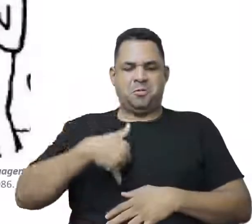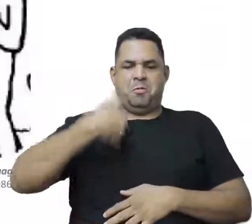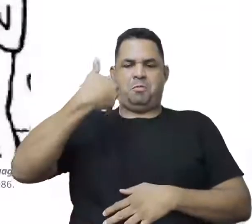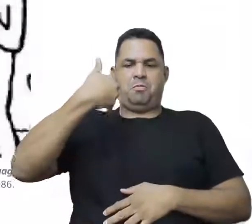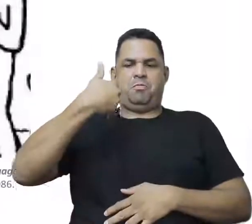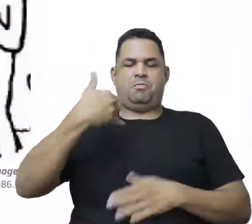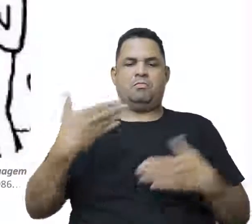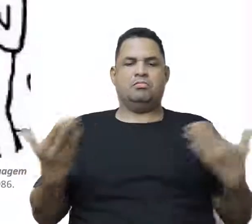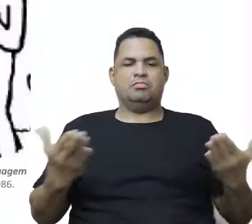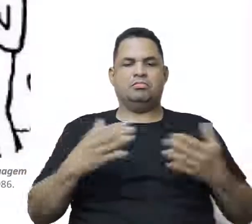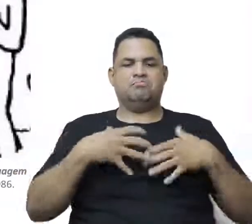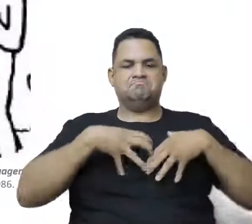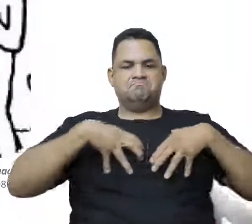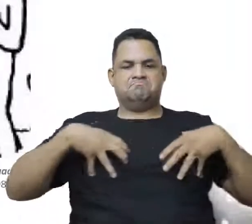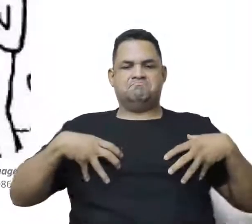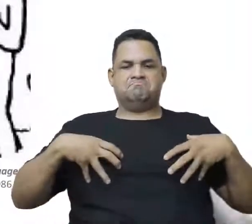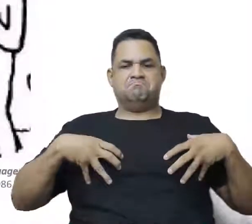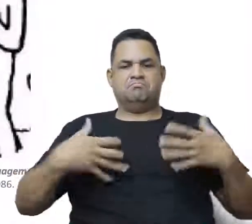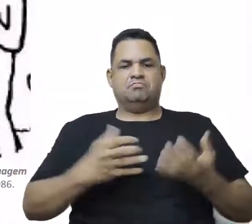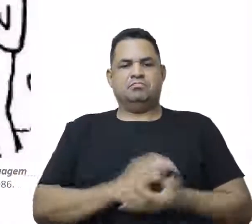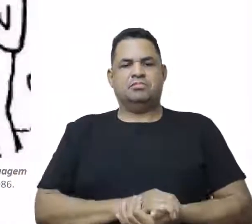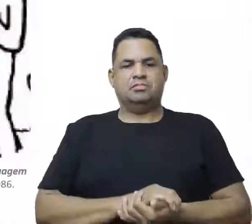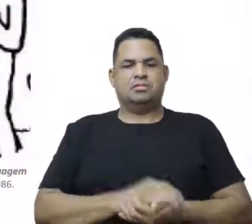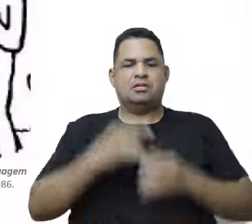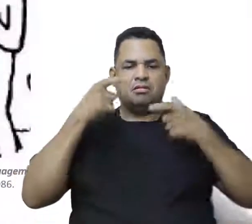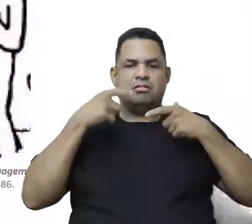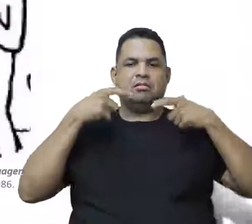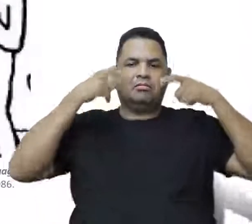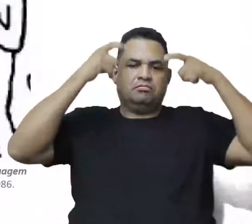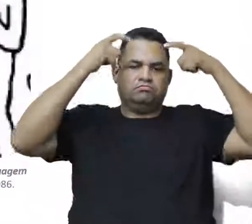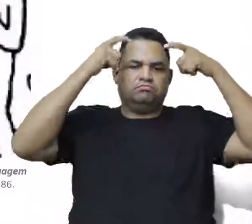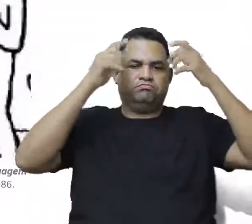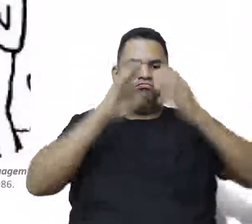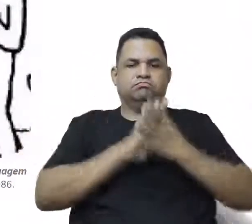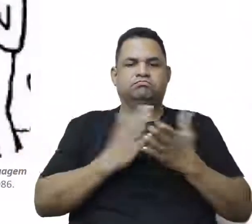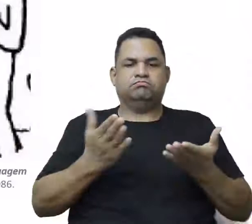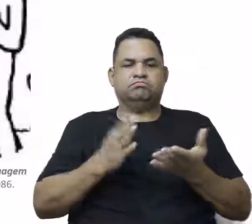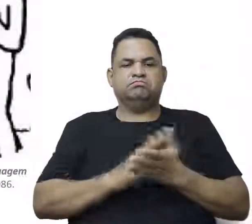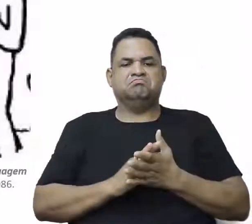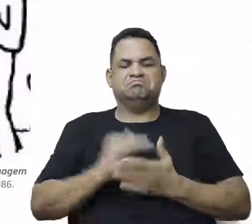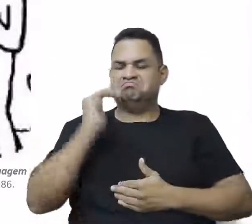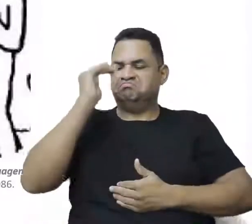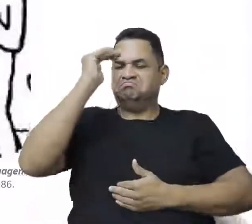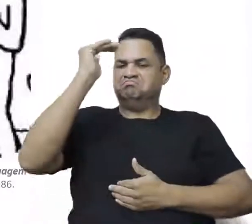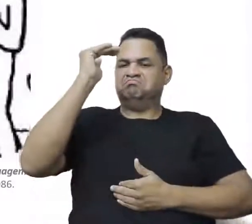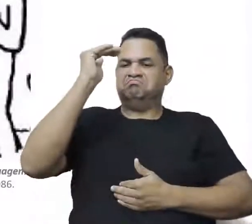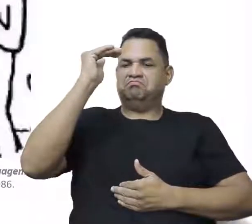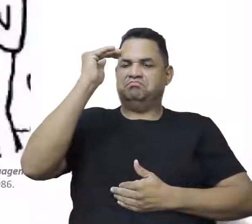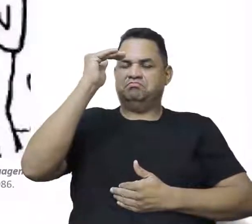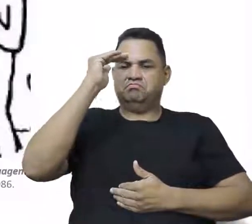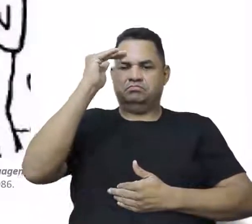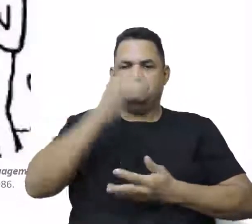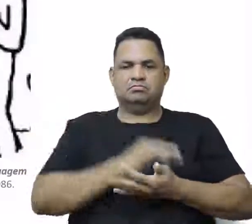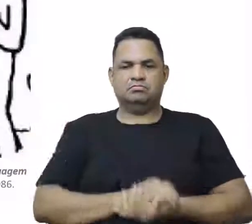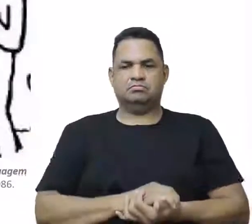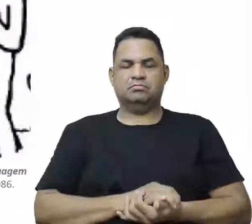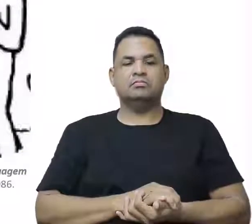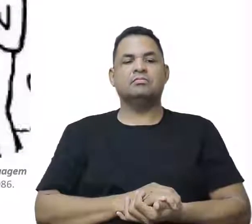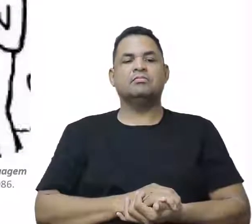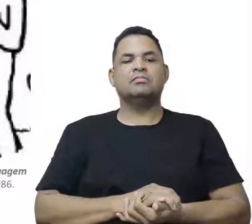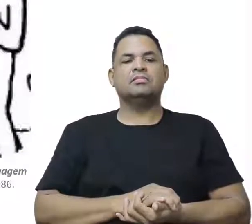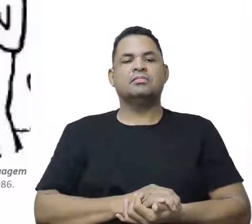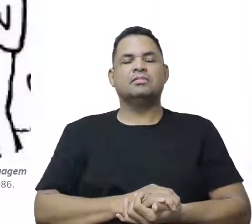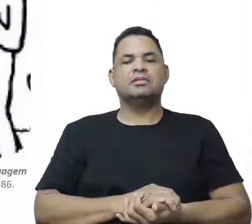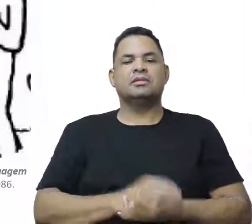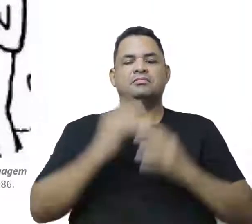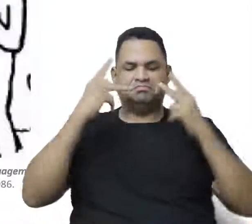Está grande. Isso. E a cabeça? Tem atitude de quem está por cima. Essa